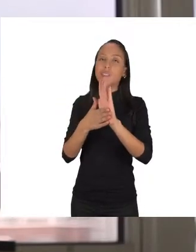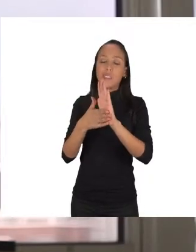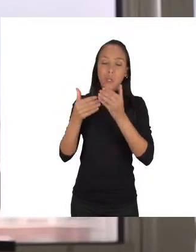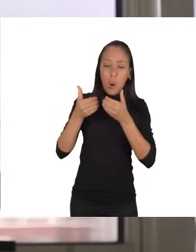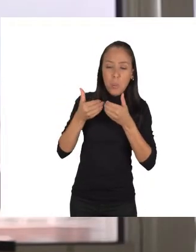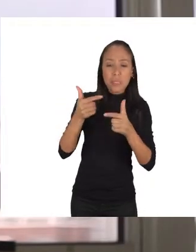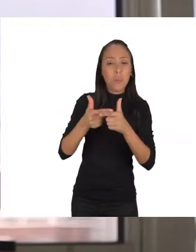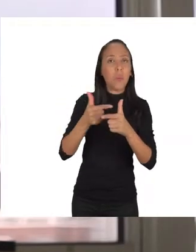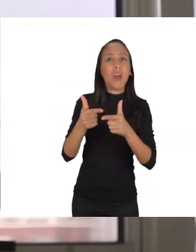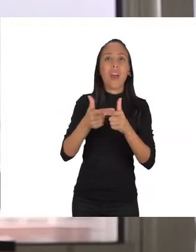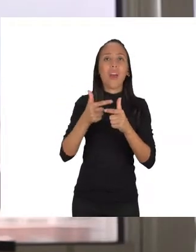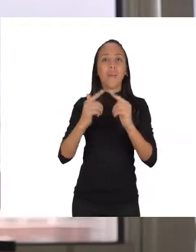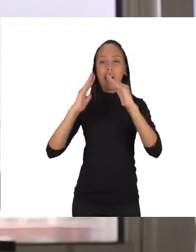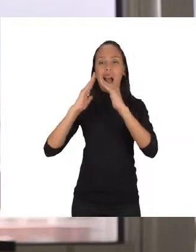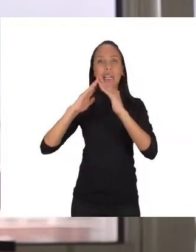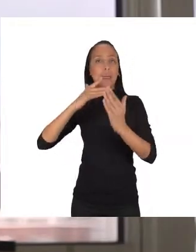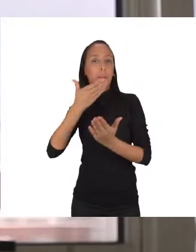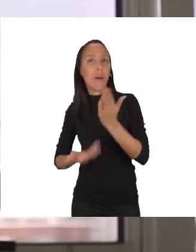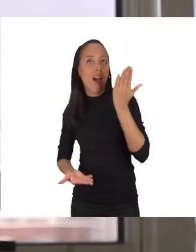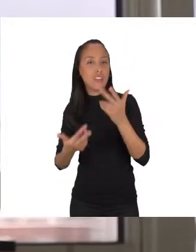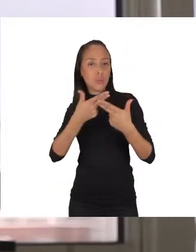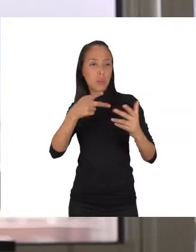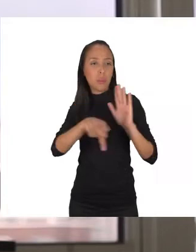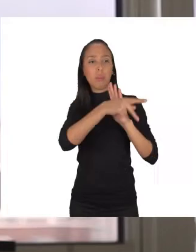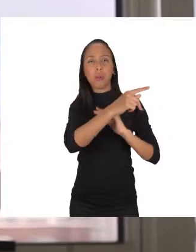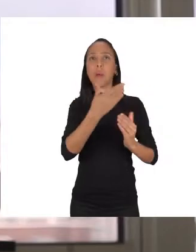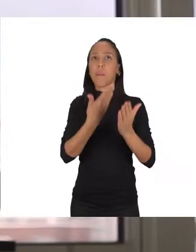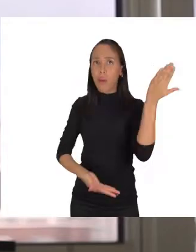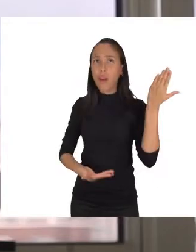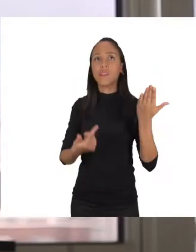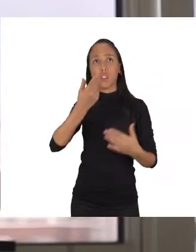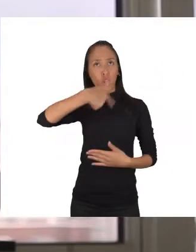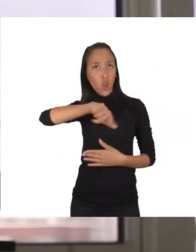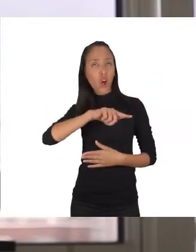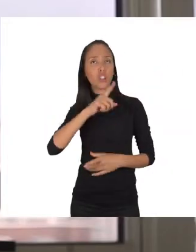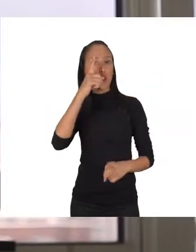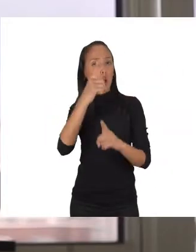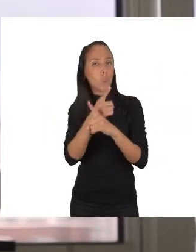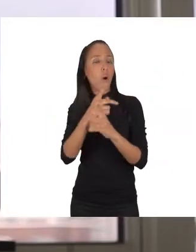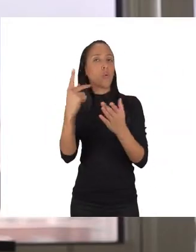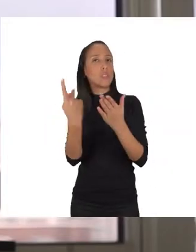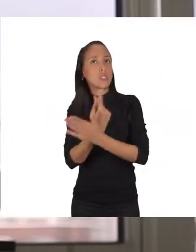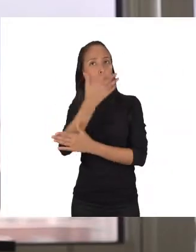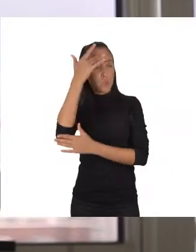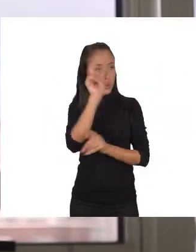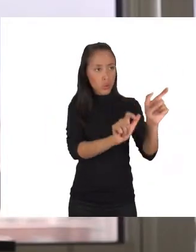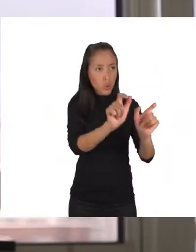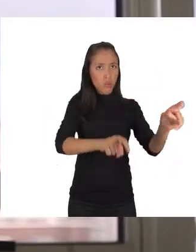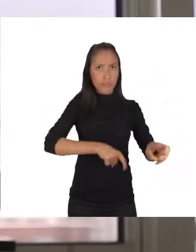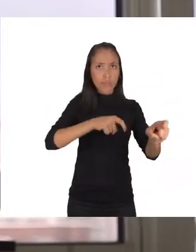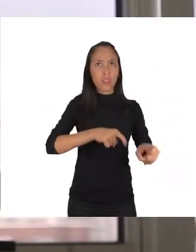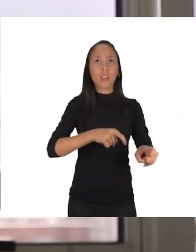perdas, inclusive, de seu próprio patrimônio. Nós soubemos de casos lá de agricultores que se suicidaram diante